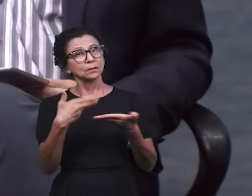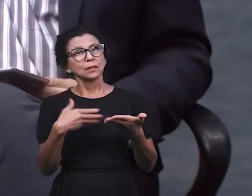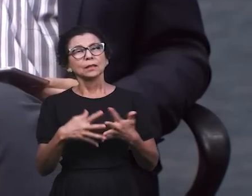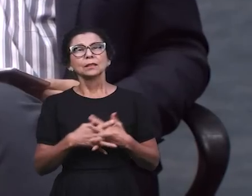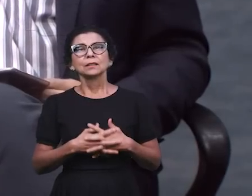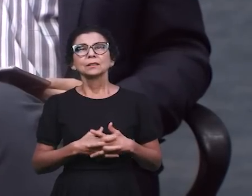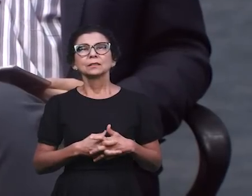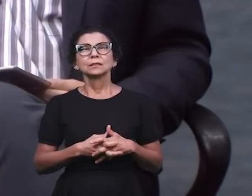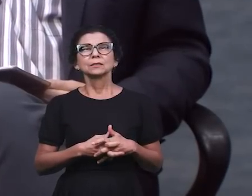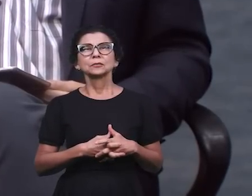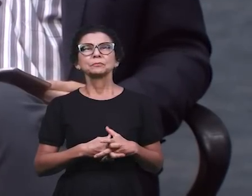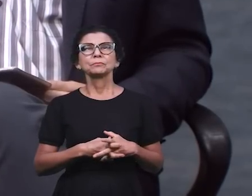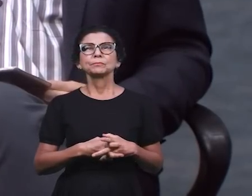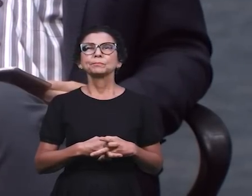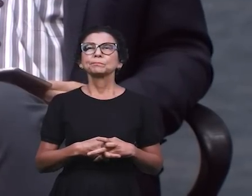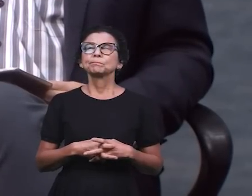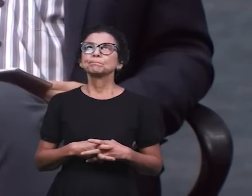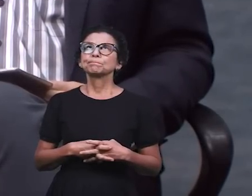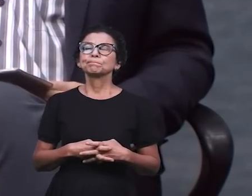com os irmãos no louvor?